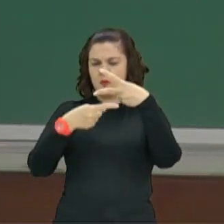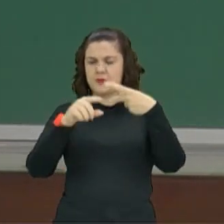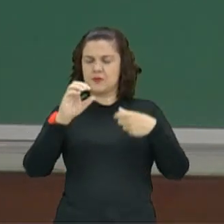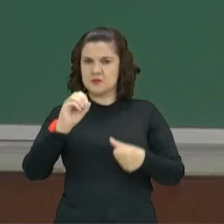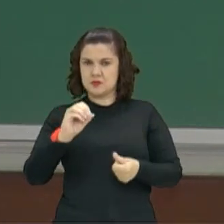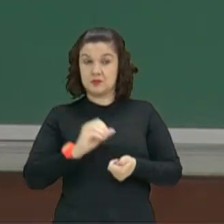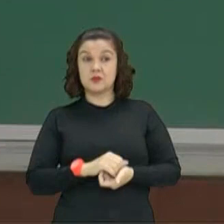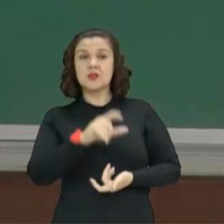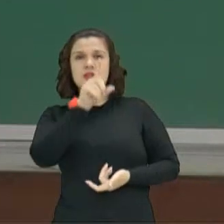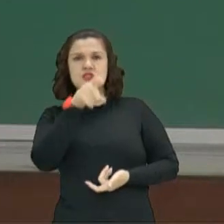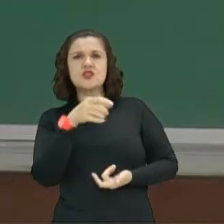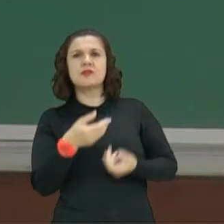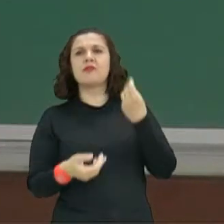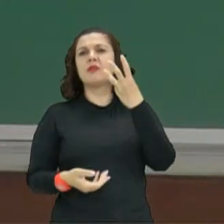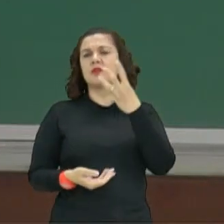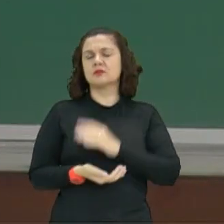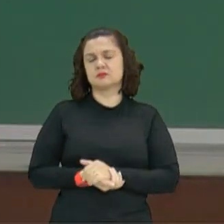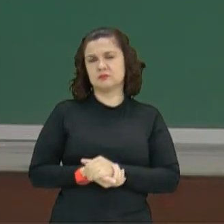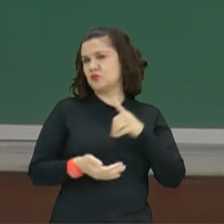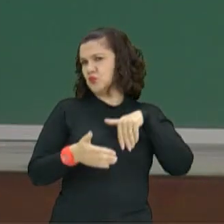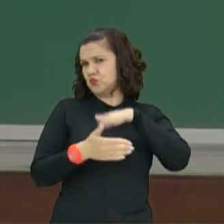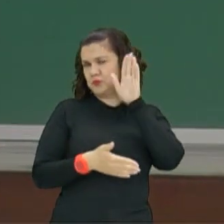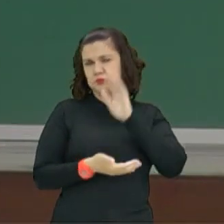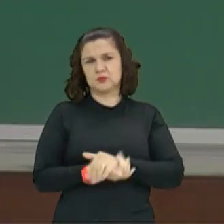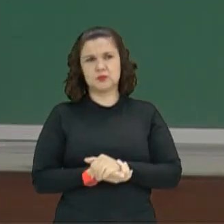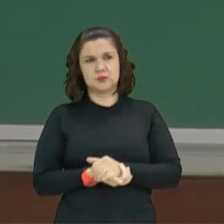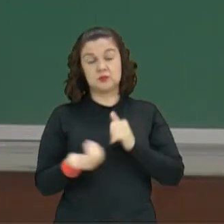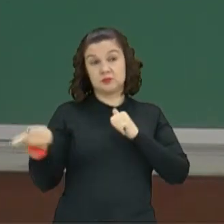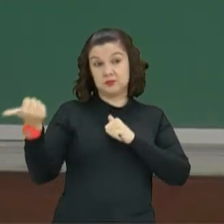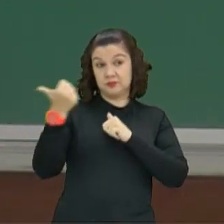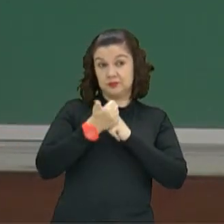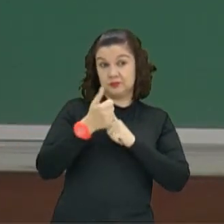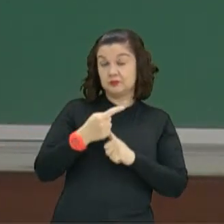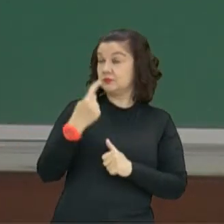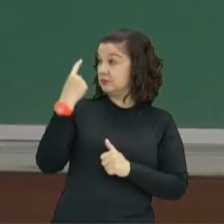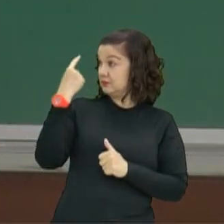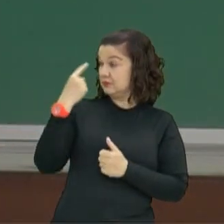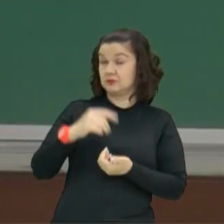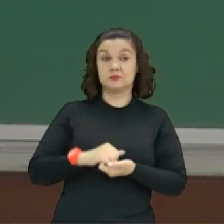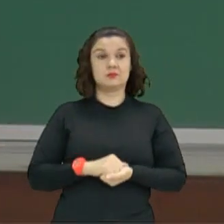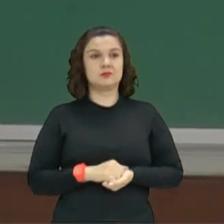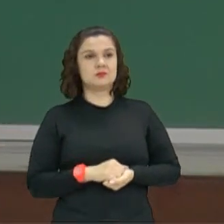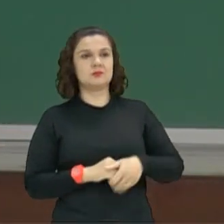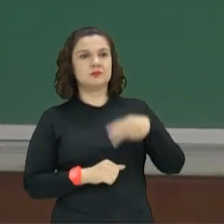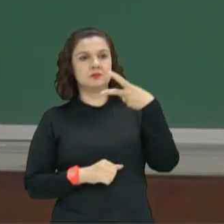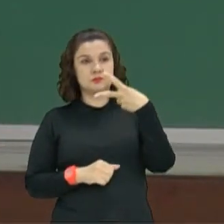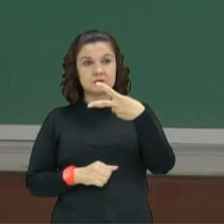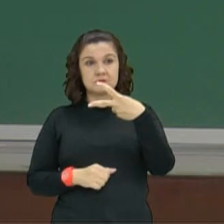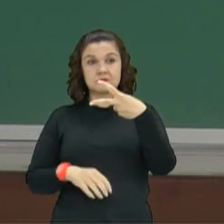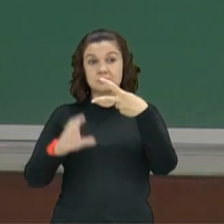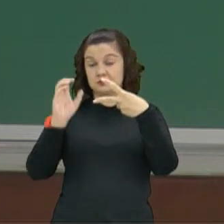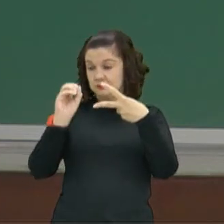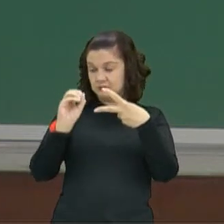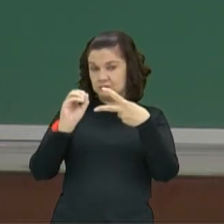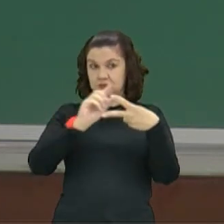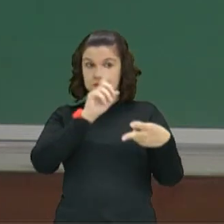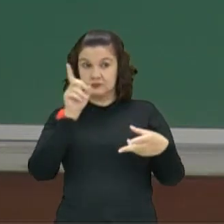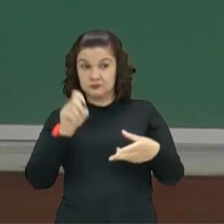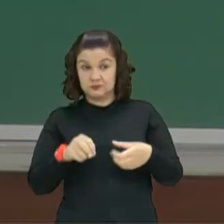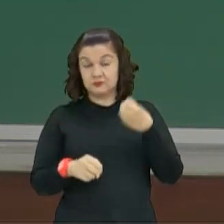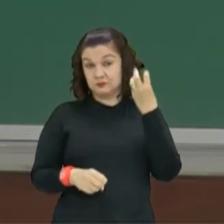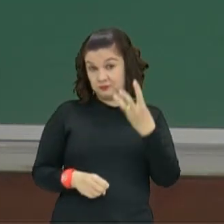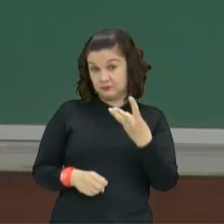eu falo, x, você é 3, tá? Daí substituo, fica 4 menos 3 sobre 1 mais 3. Aonde aparecer x, eu coloco